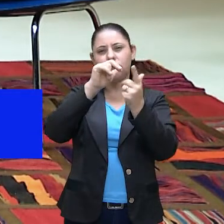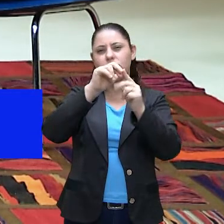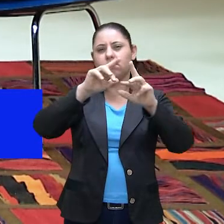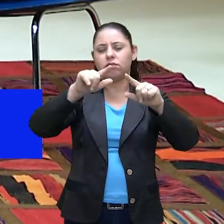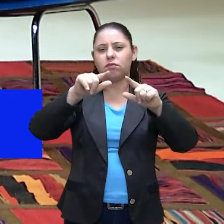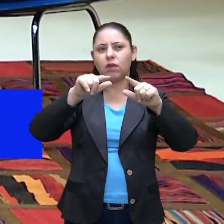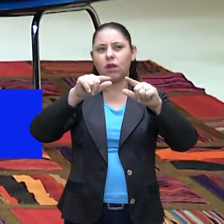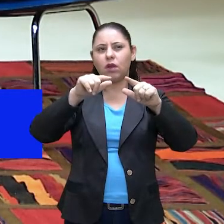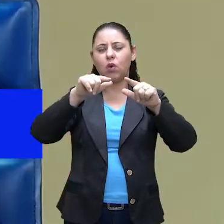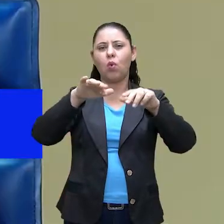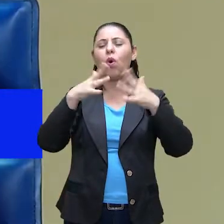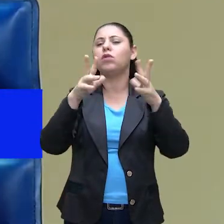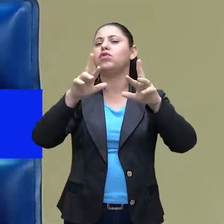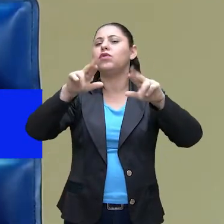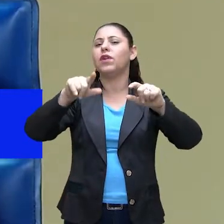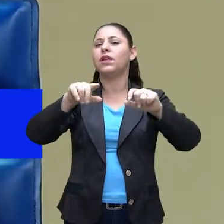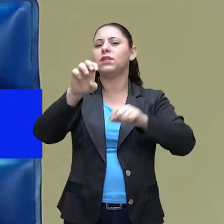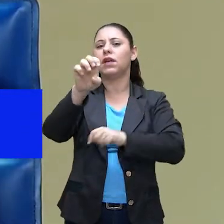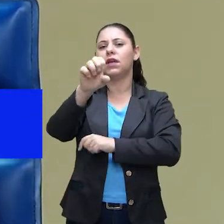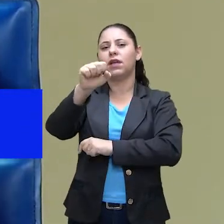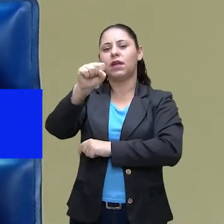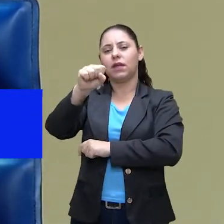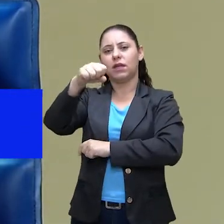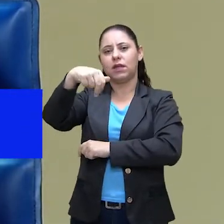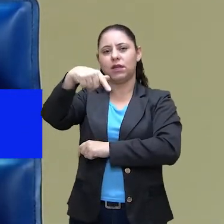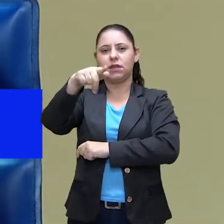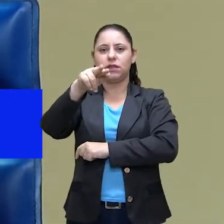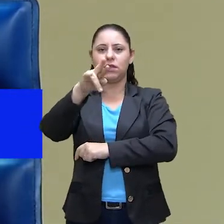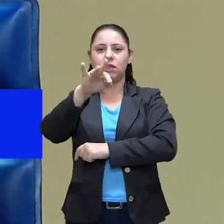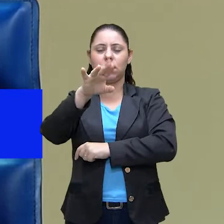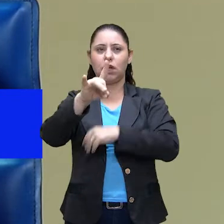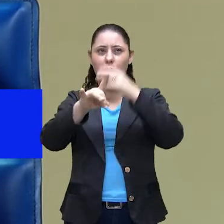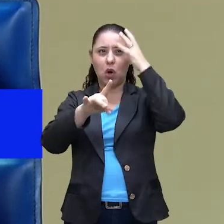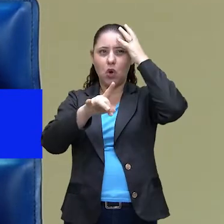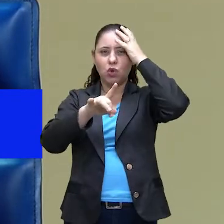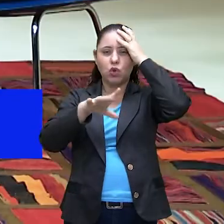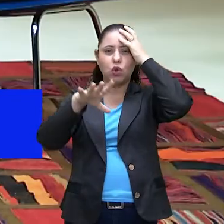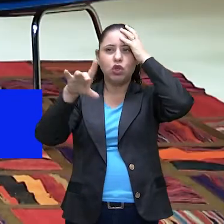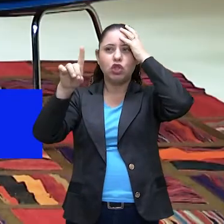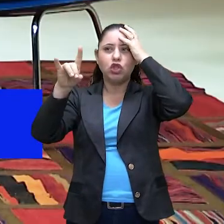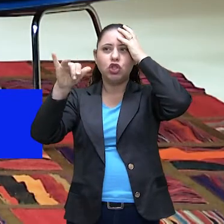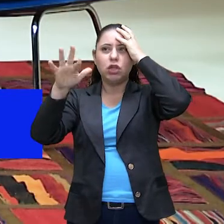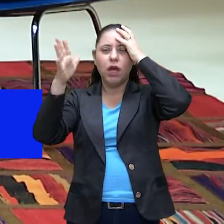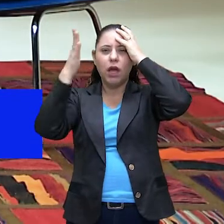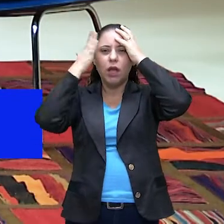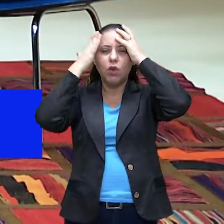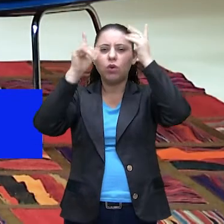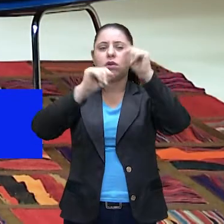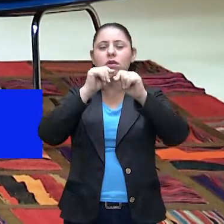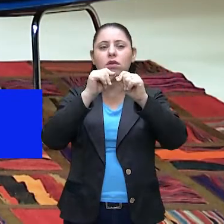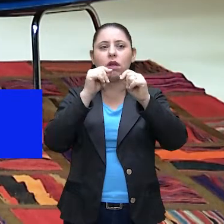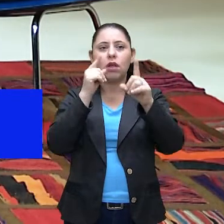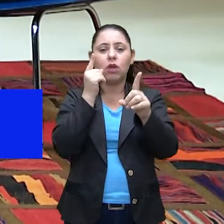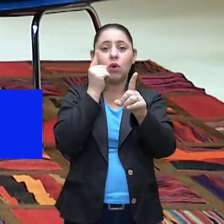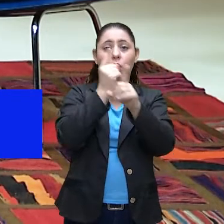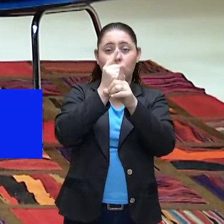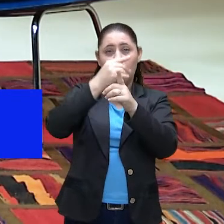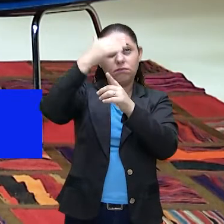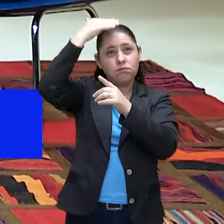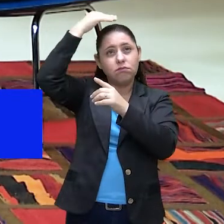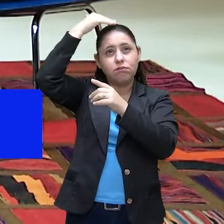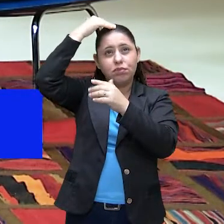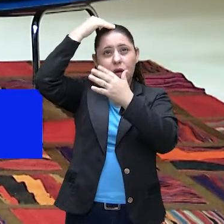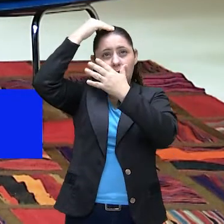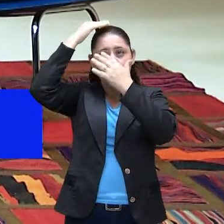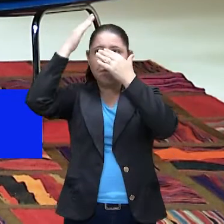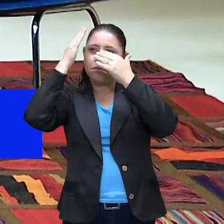várias variações. No lado esquerdo, qual que é a diferença no termo, na prática? O que muda na vida desse indivíduo? Quando é localizado